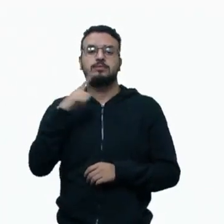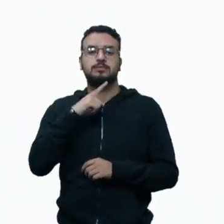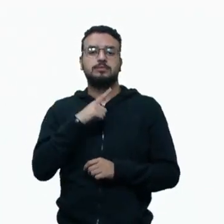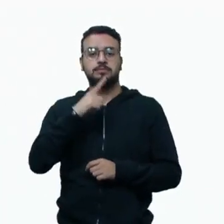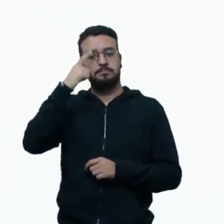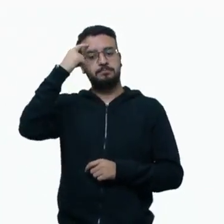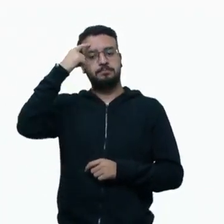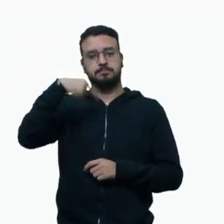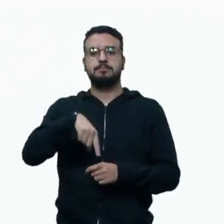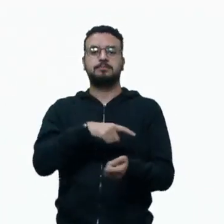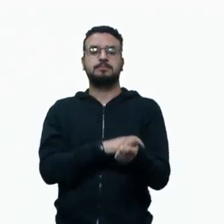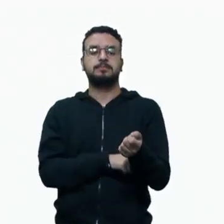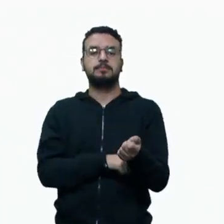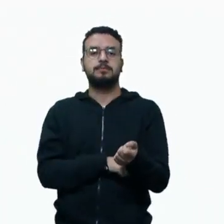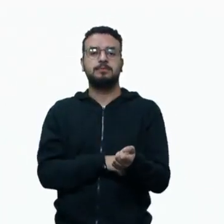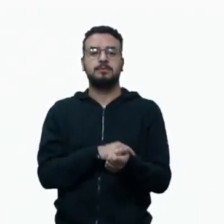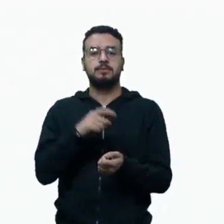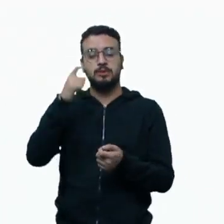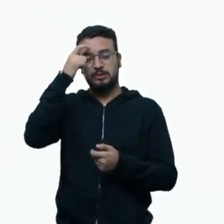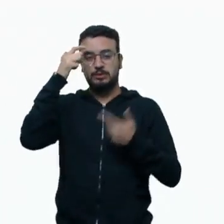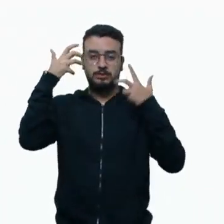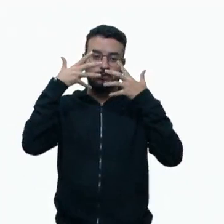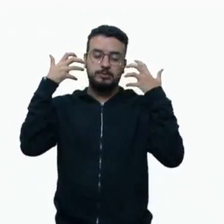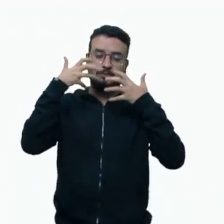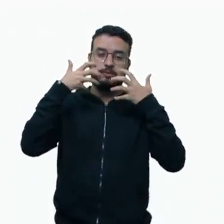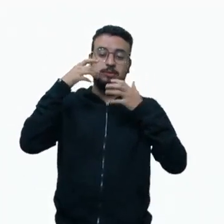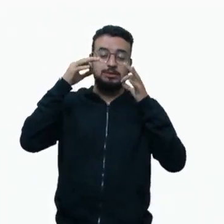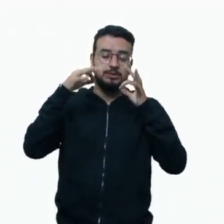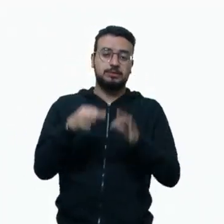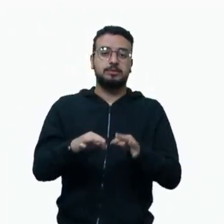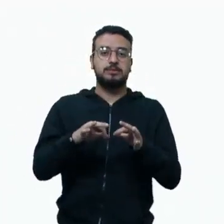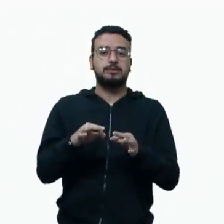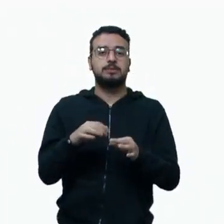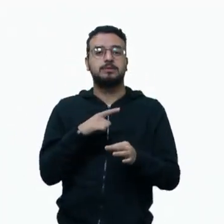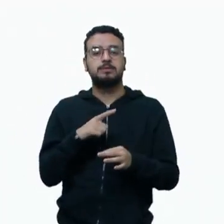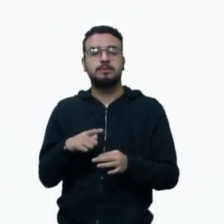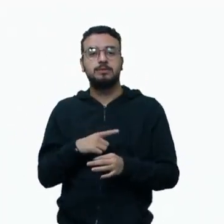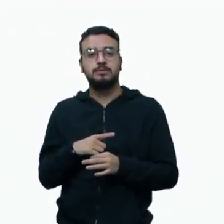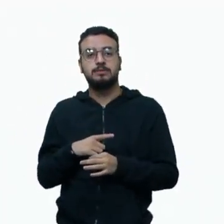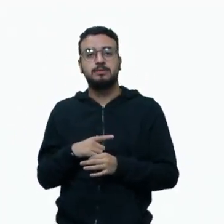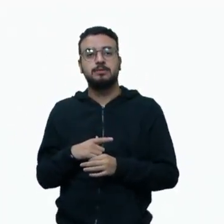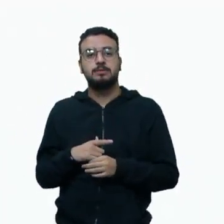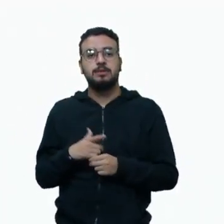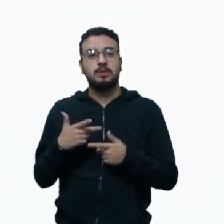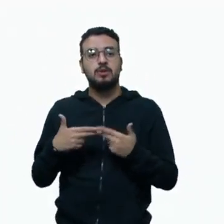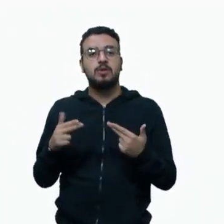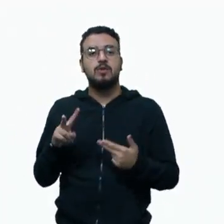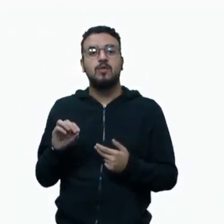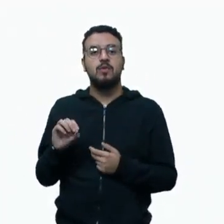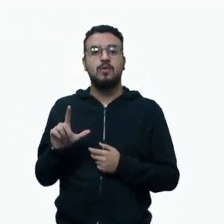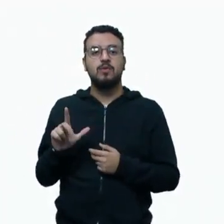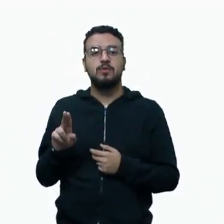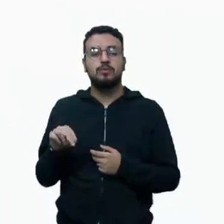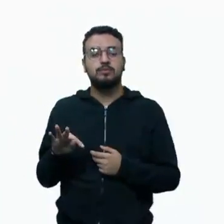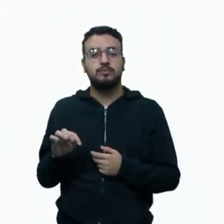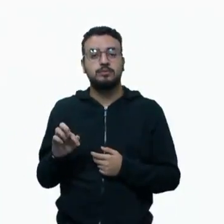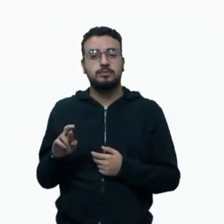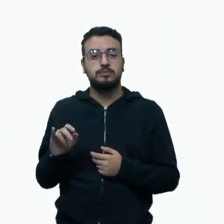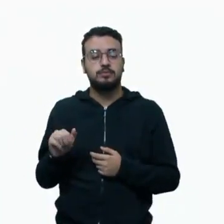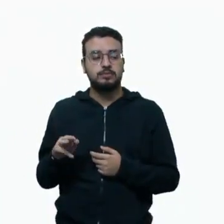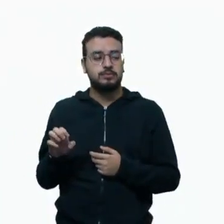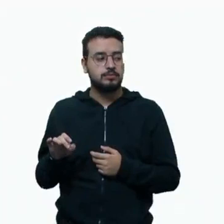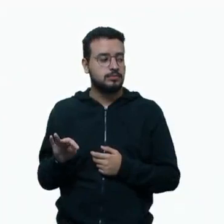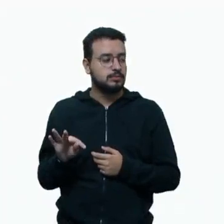específicas que permitem os movimentos reflexos em lugar daqueles iniciados voluntariamente pelo cérebro.